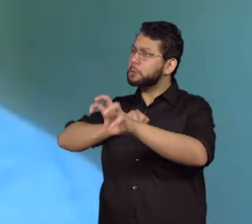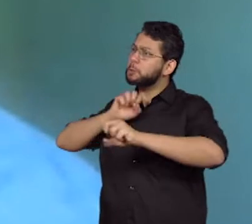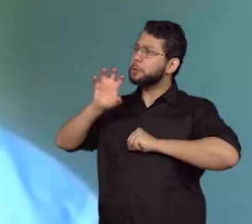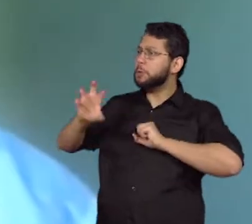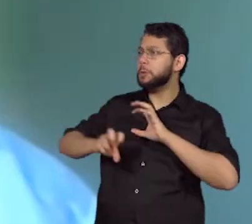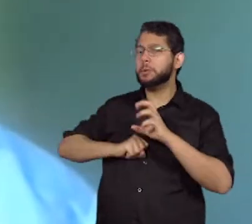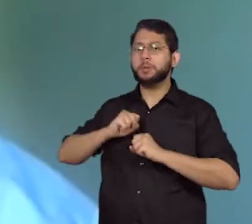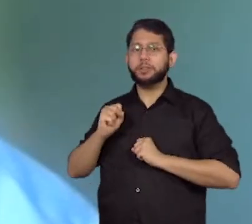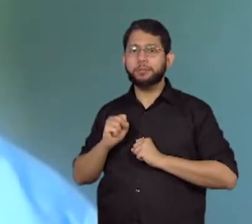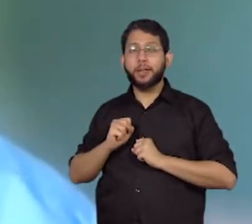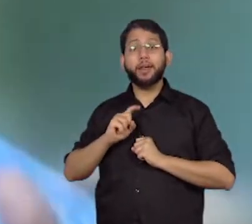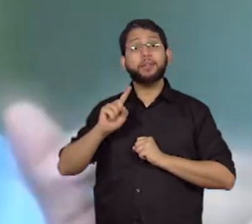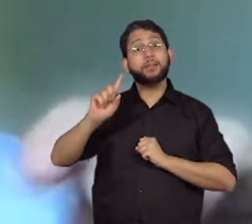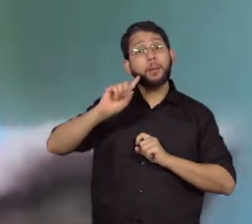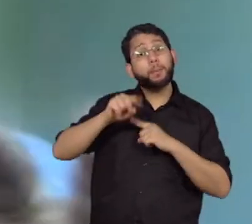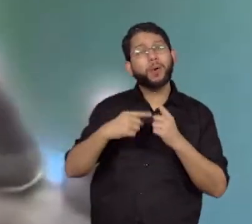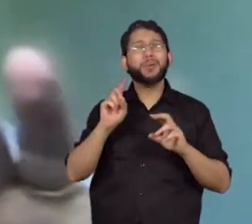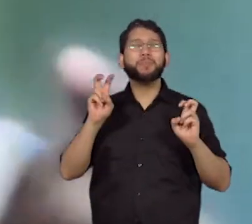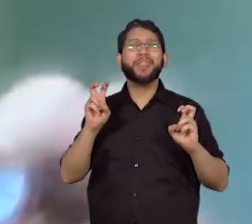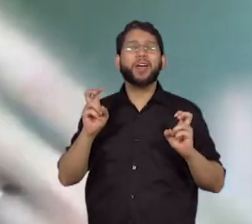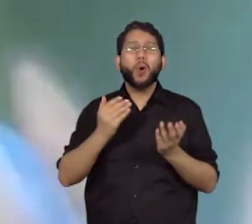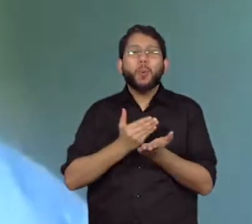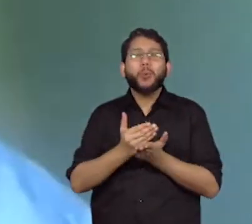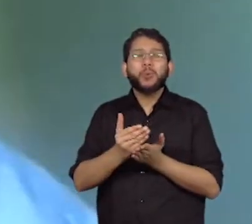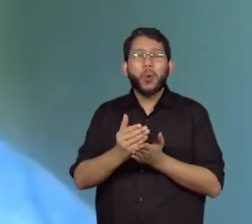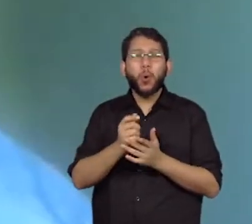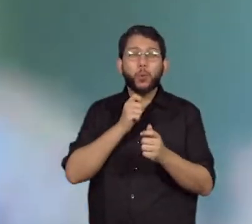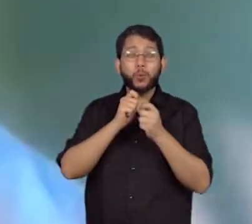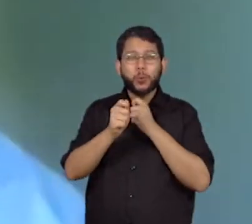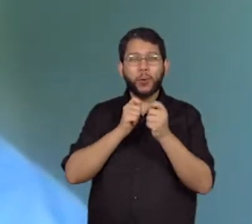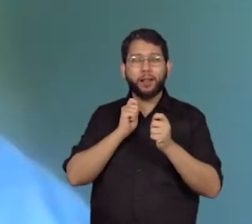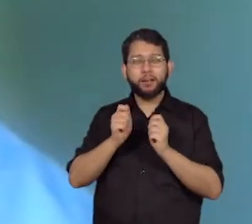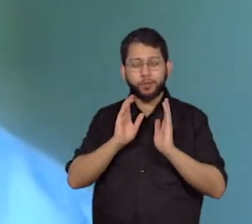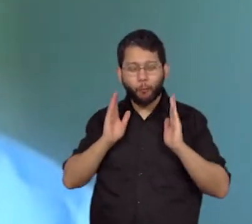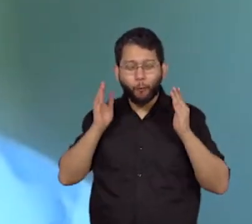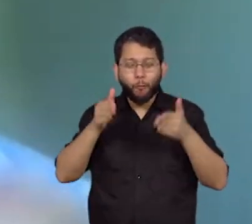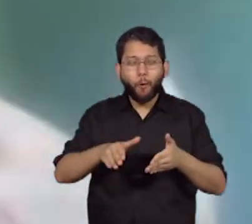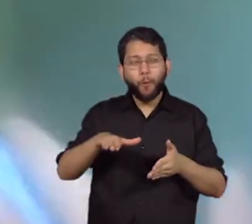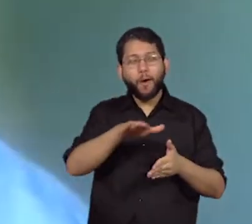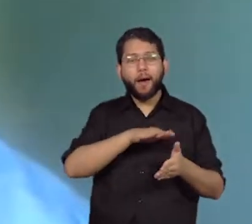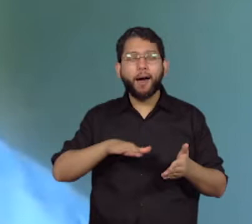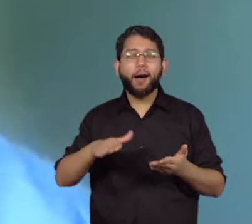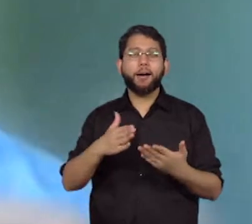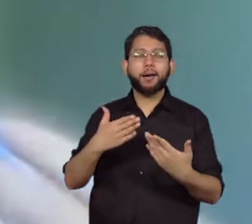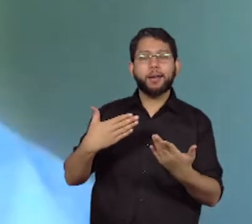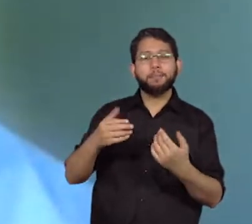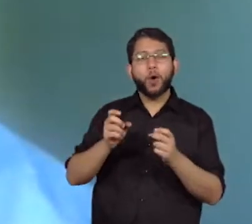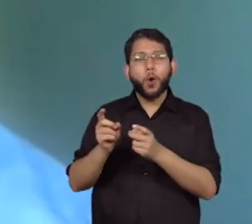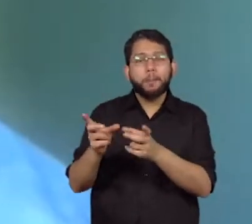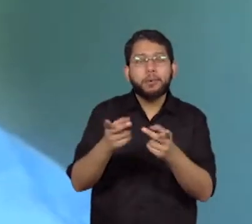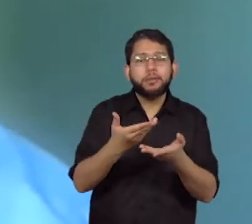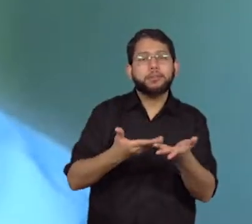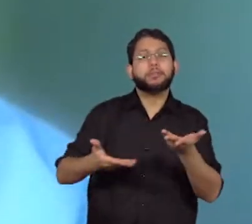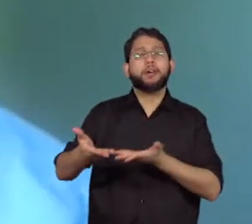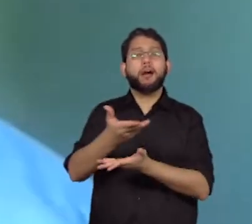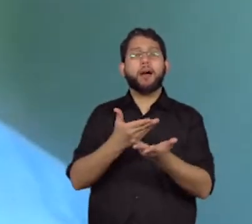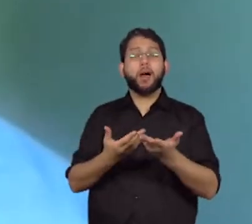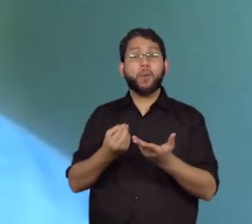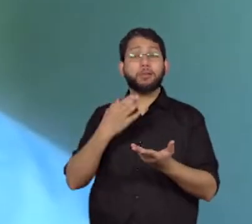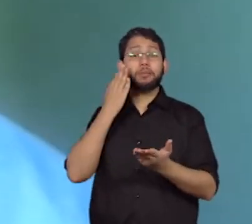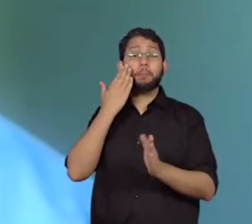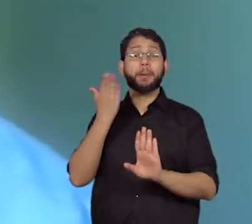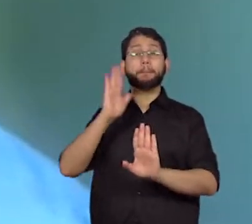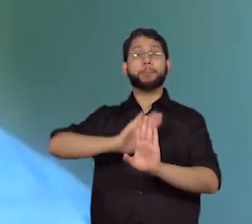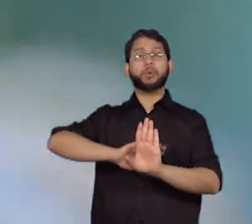aprendizado e eu me tornei um jornalista, eu acho que mais voltado para esse lado comercial, olhando e pensando na parte